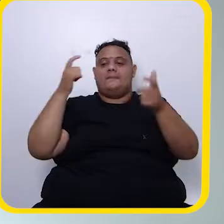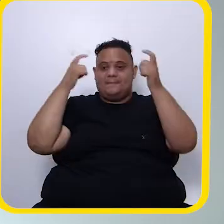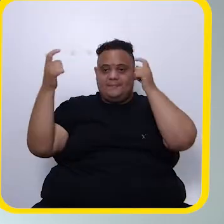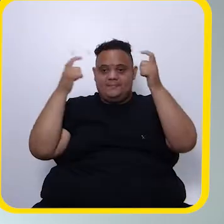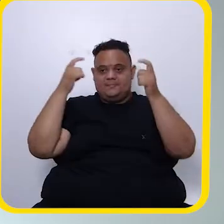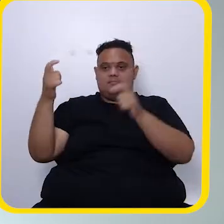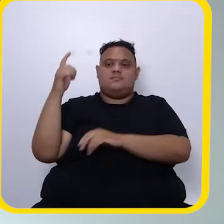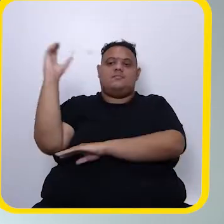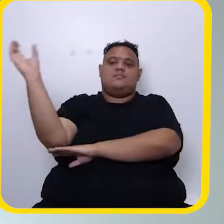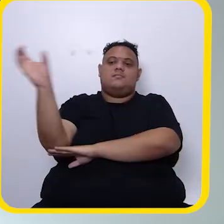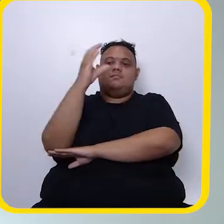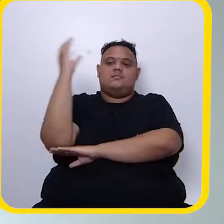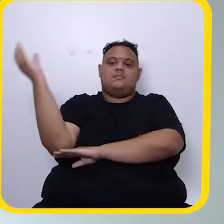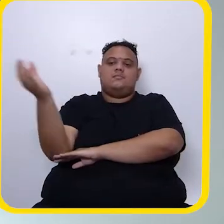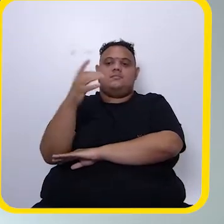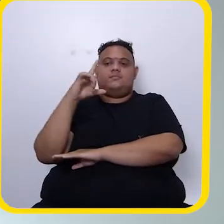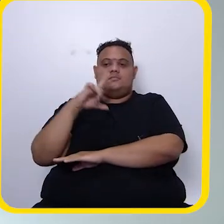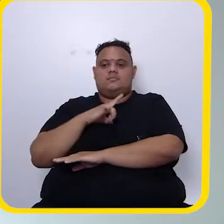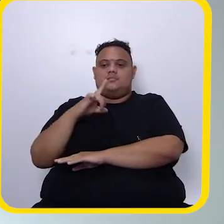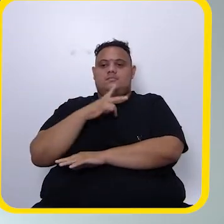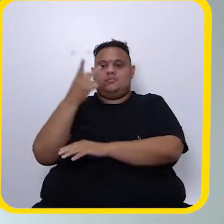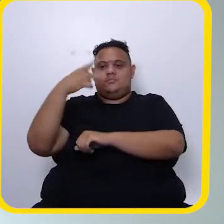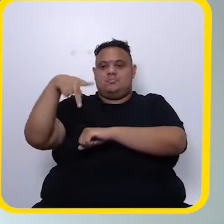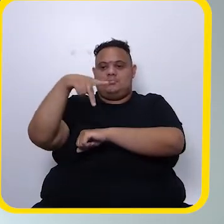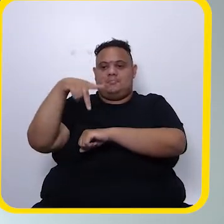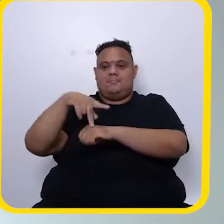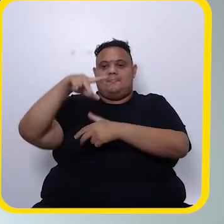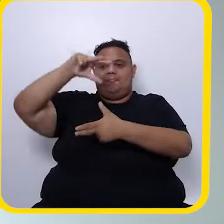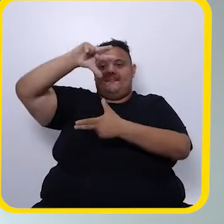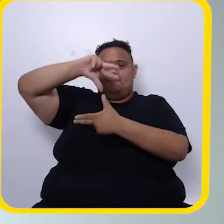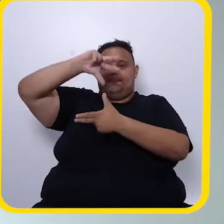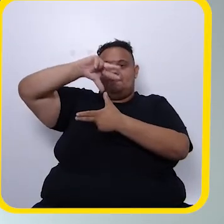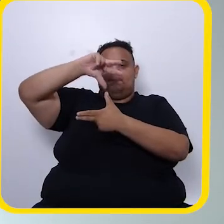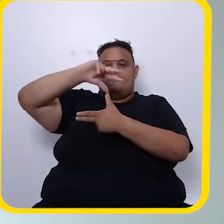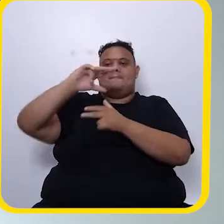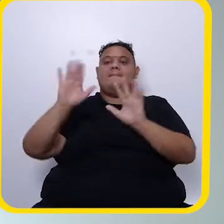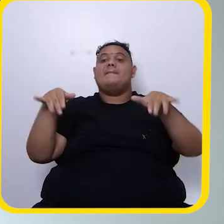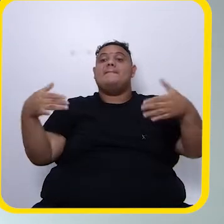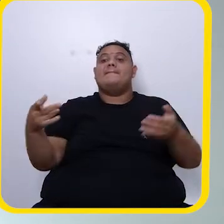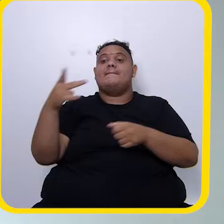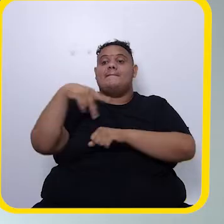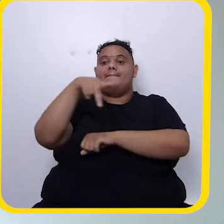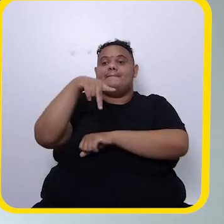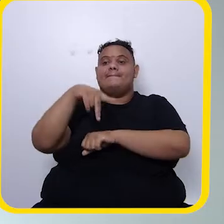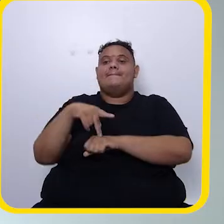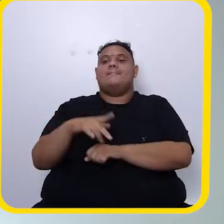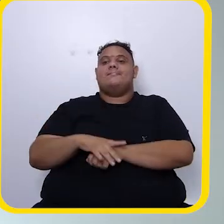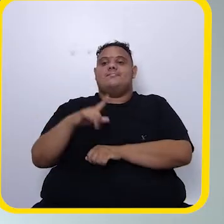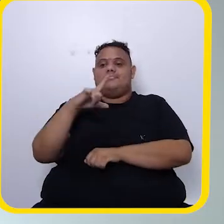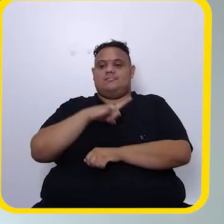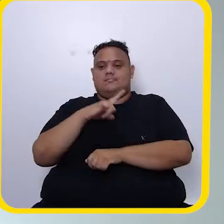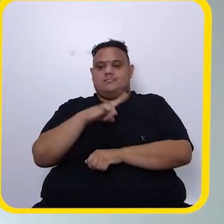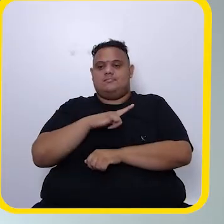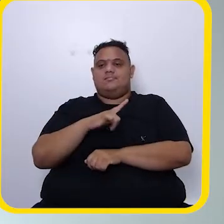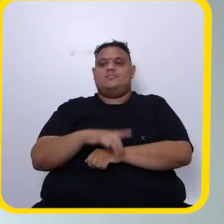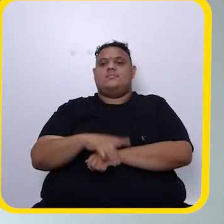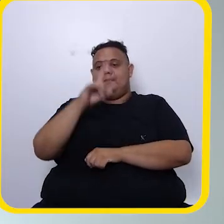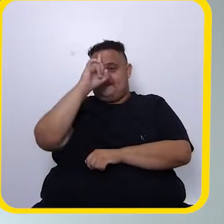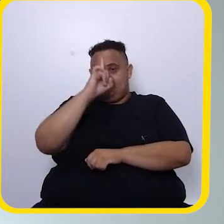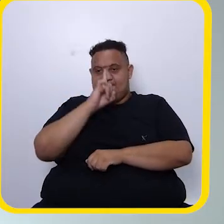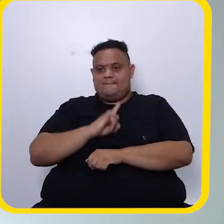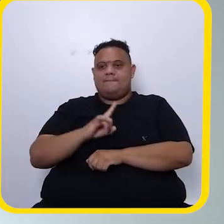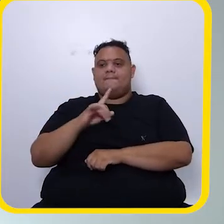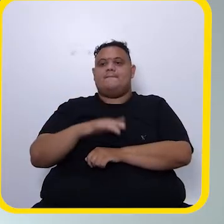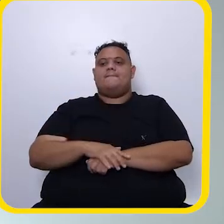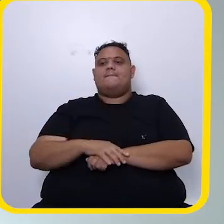o México à Colômbia, nós temos aí os países que formam a América Central continental. Quais são esses países? Nós temos ali